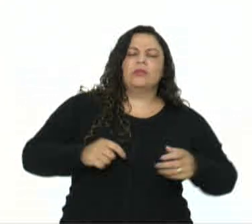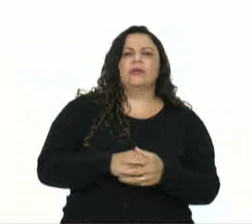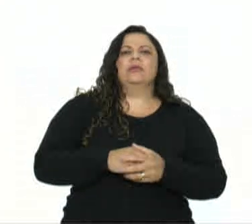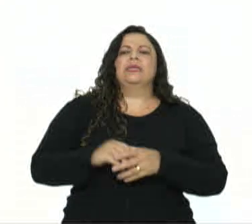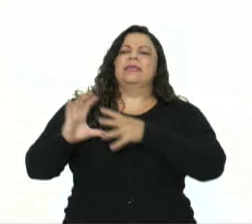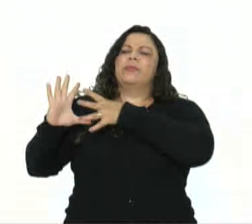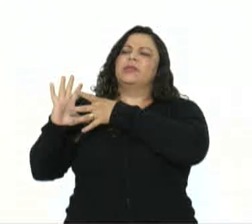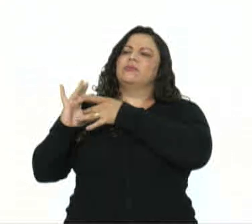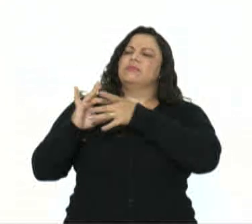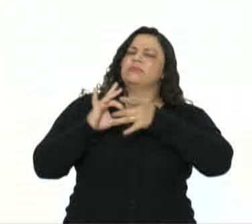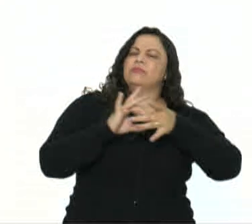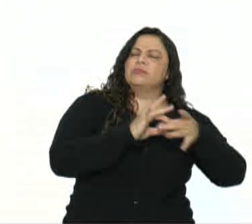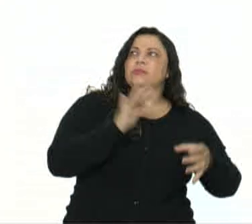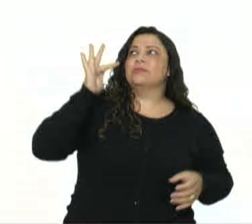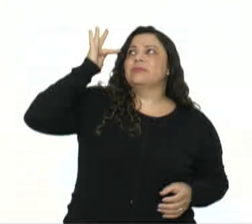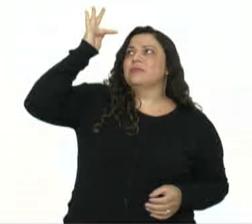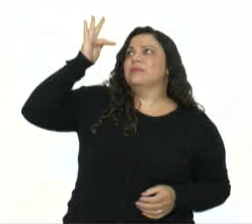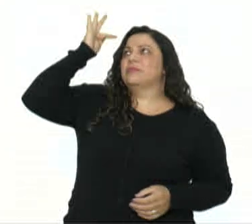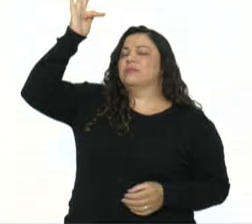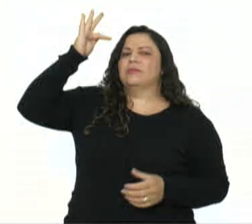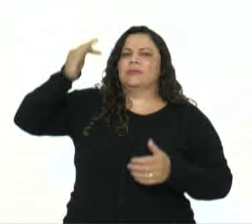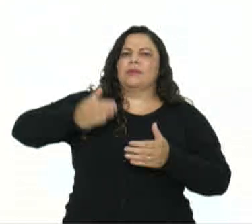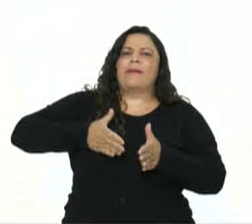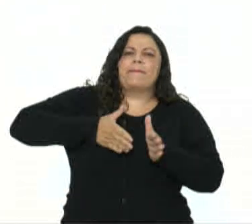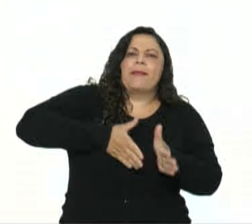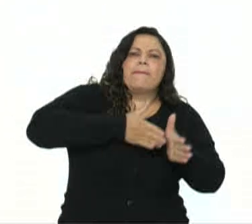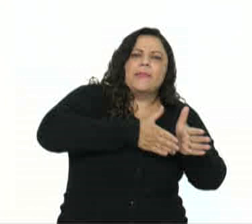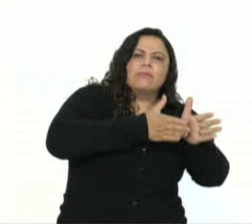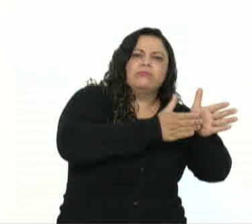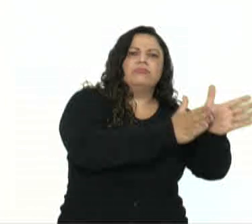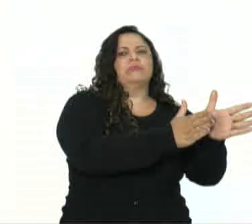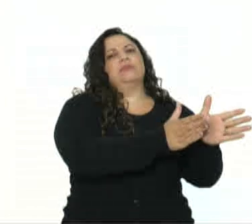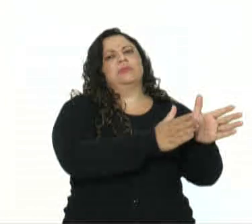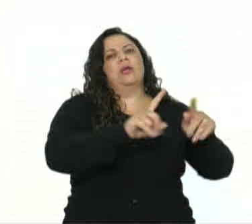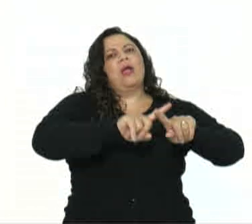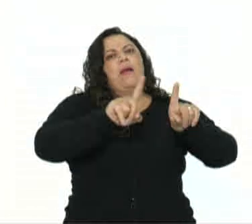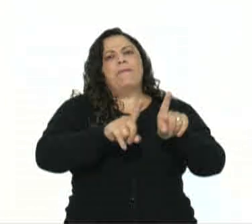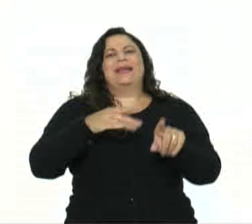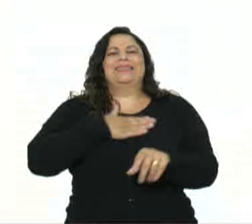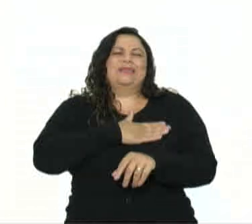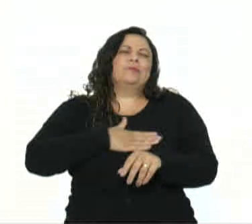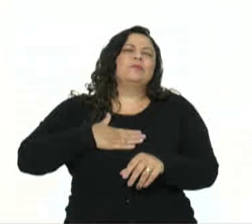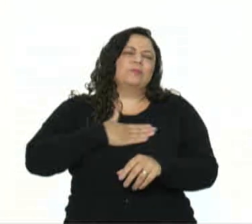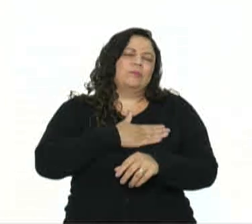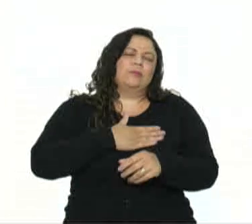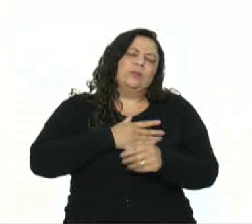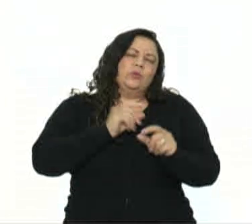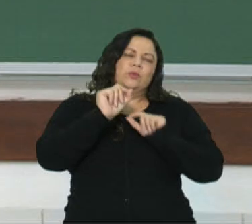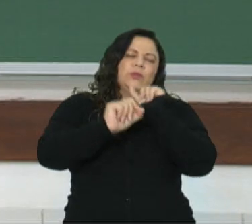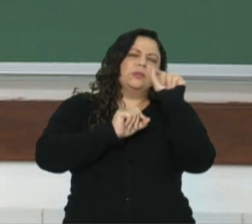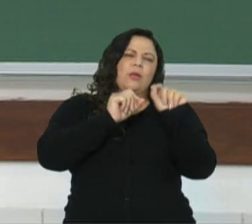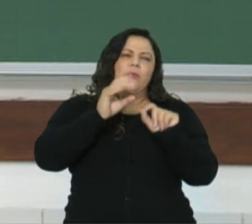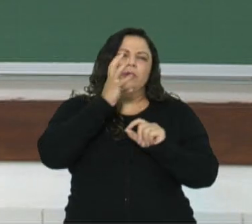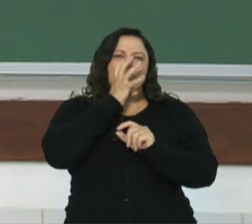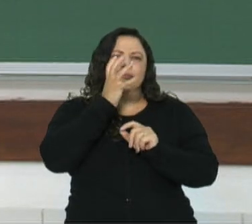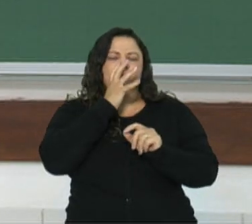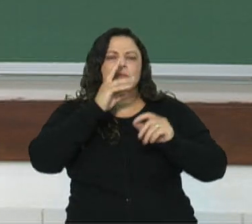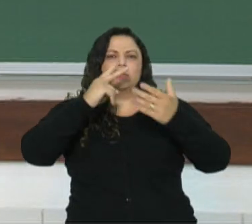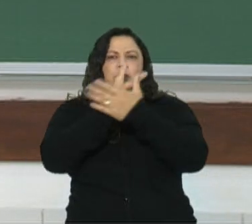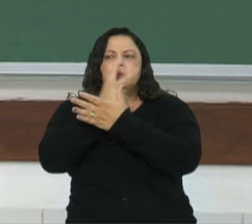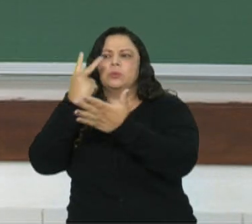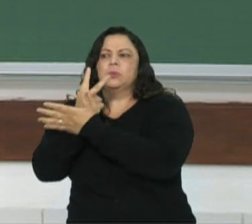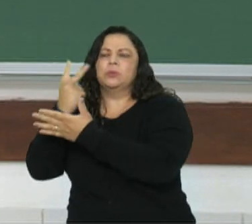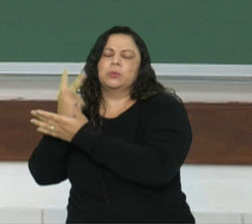correntes filosóficas que seguimos, mas não apreciamos todos os seus erros. Então, olha só, a gente